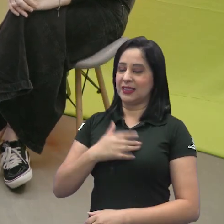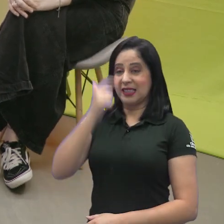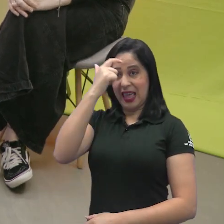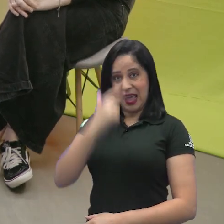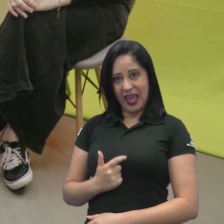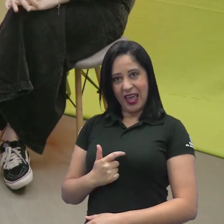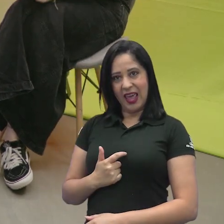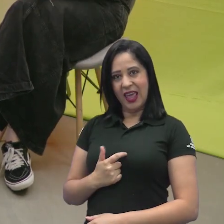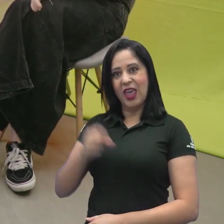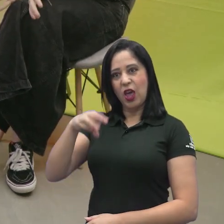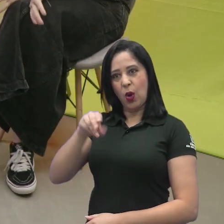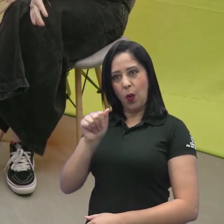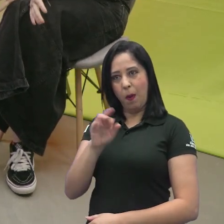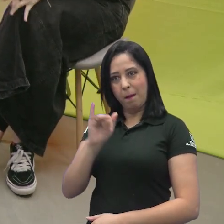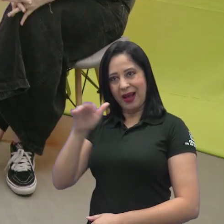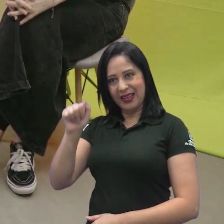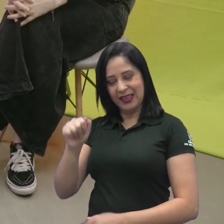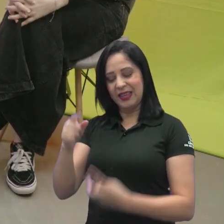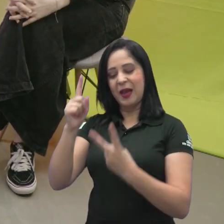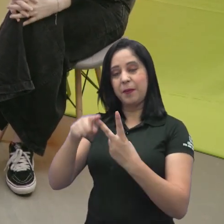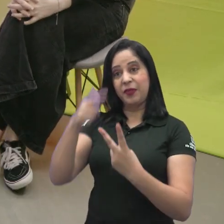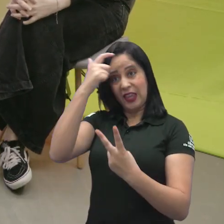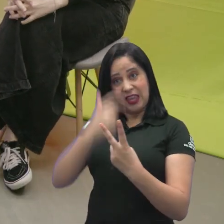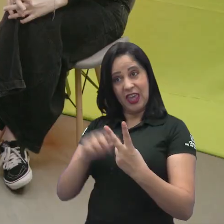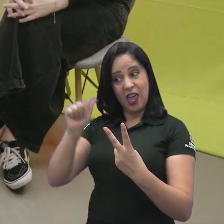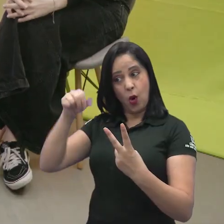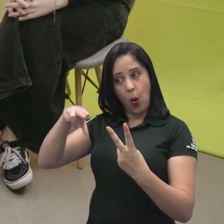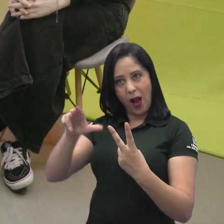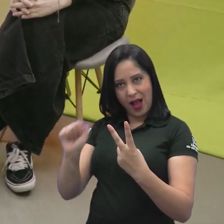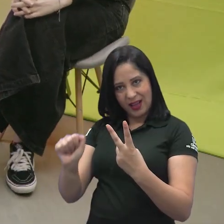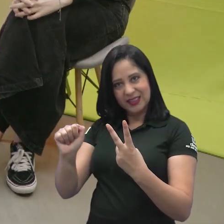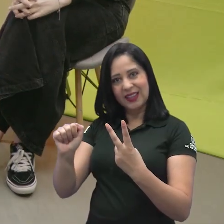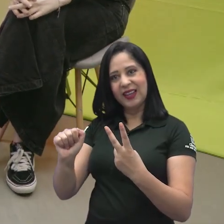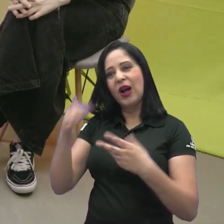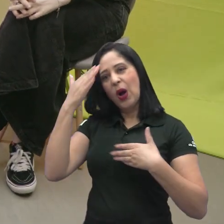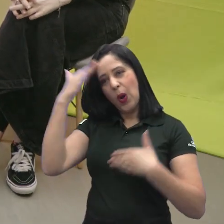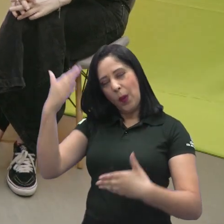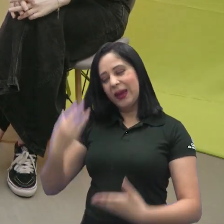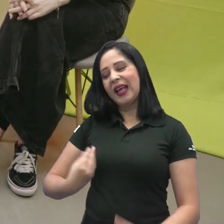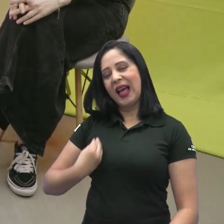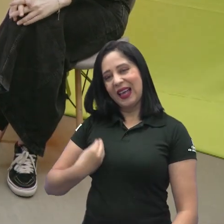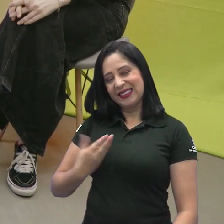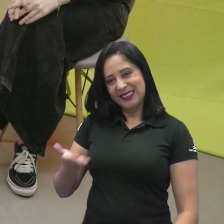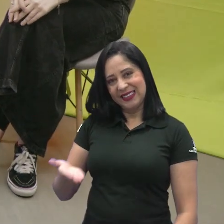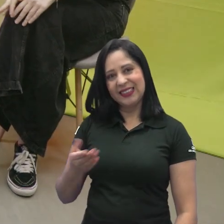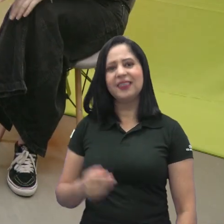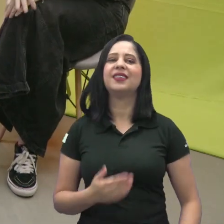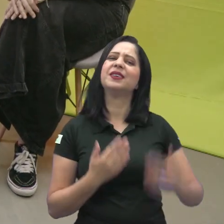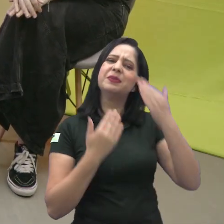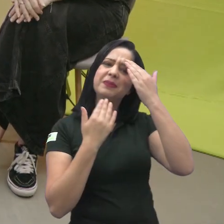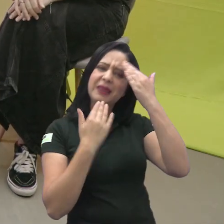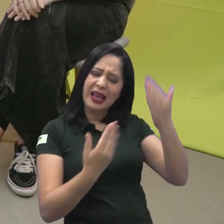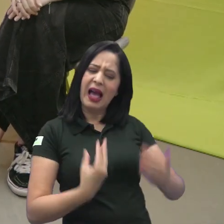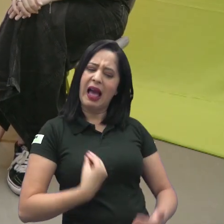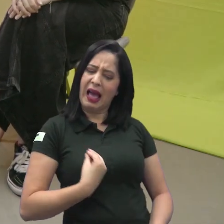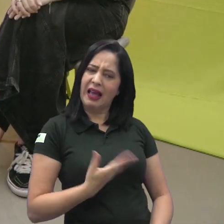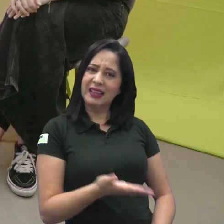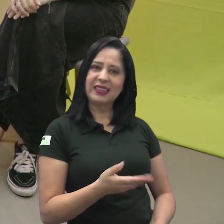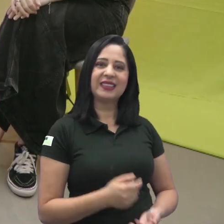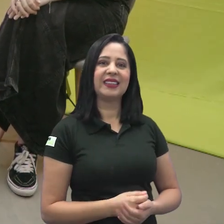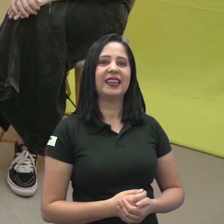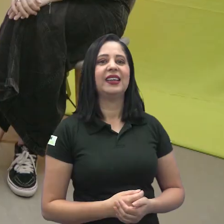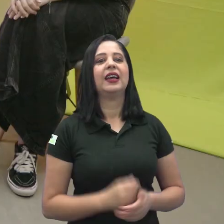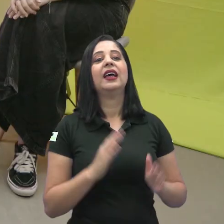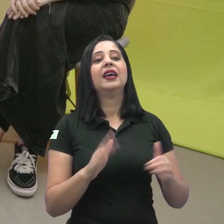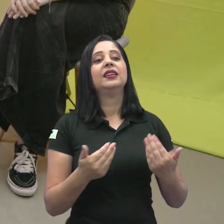Eu sou a Maria Elisa. Eu sou a Ana Clara. Obrigada por receberem a gente aqui hoje. Maravilha, a gente que agradece a participação de vocês. Então vamos começar,